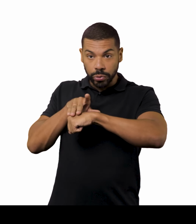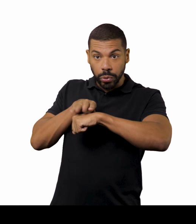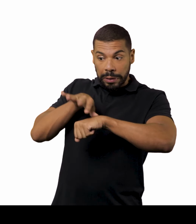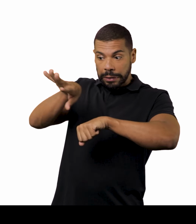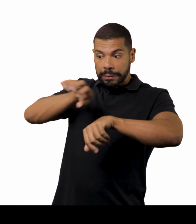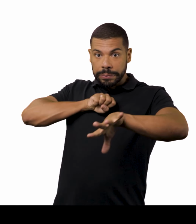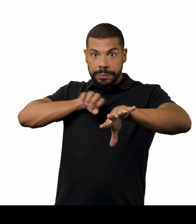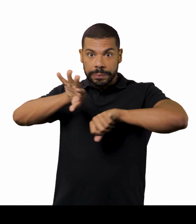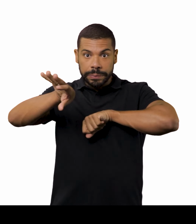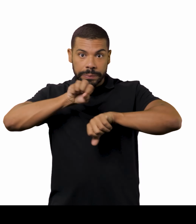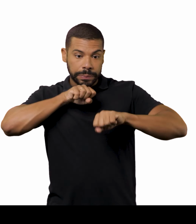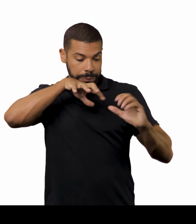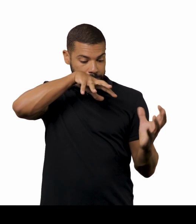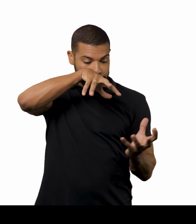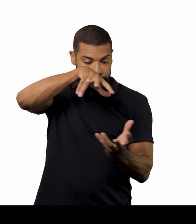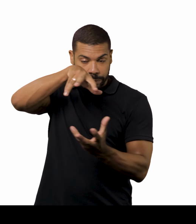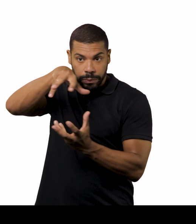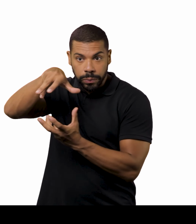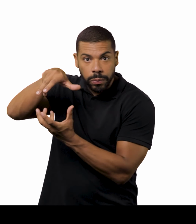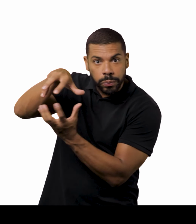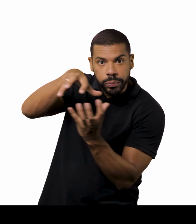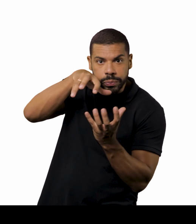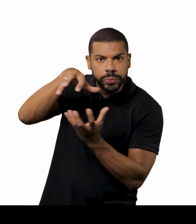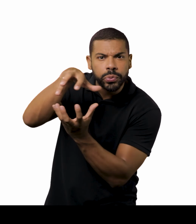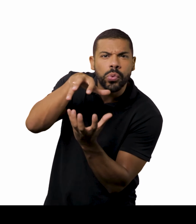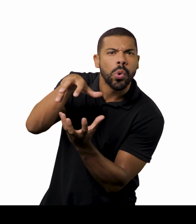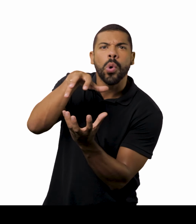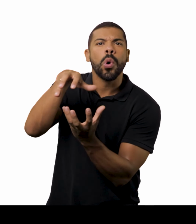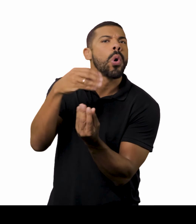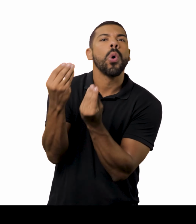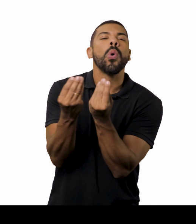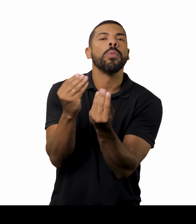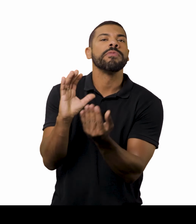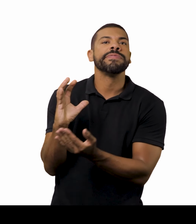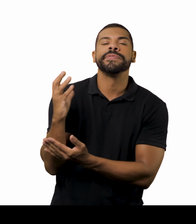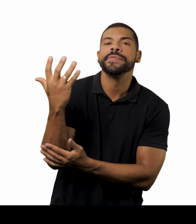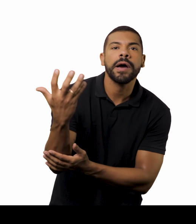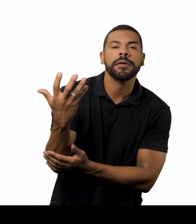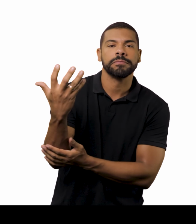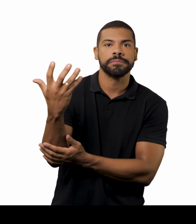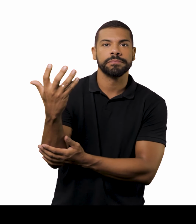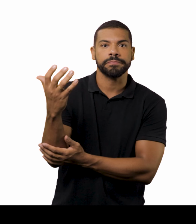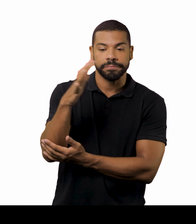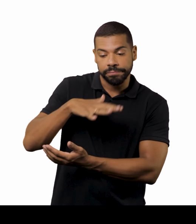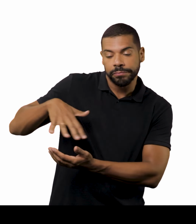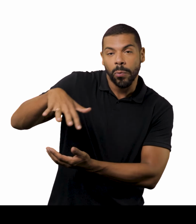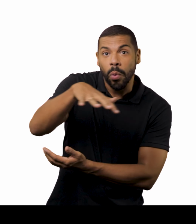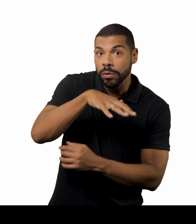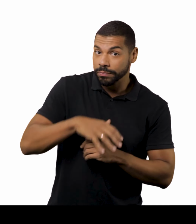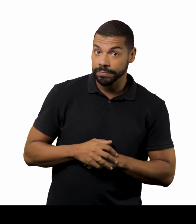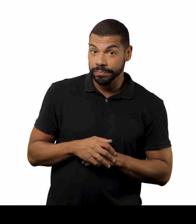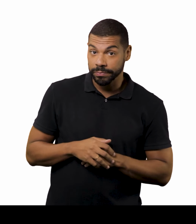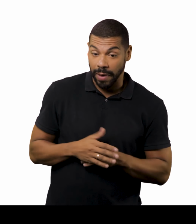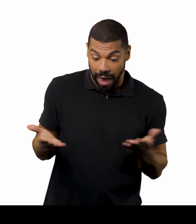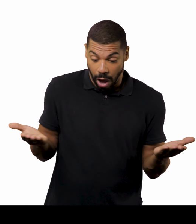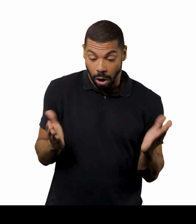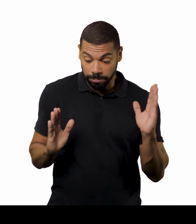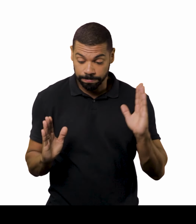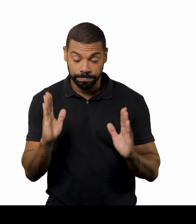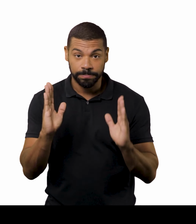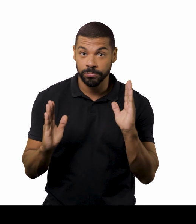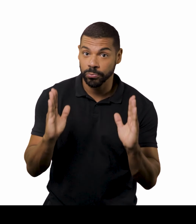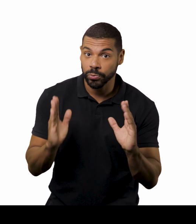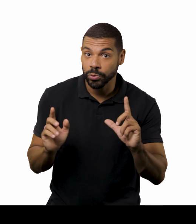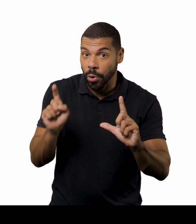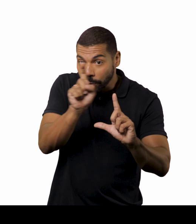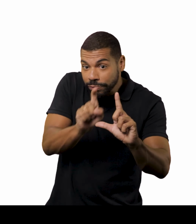Da doença, do aquecimento global. Tinha muito essa questão de como fica, né, esse deslocamento no mundo. A gente está vivendo